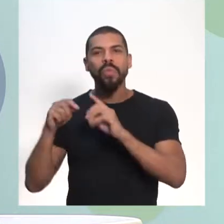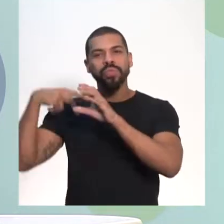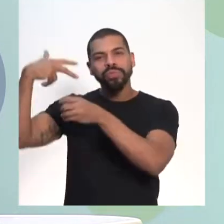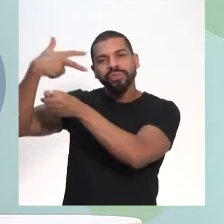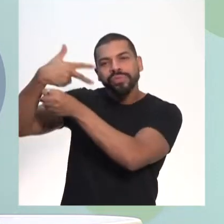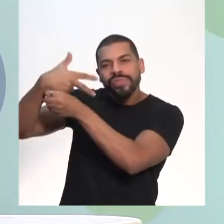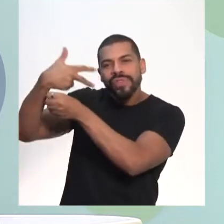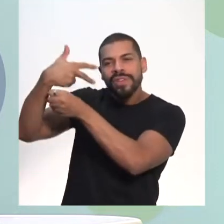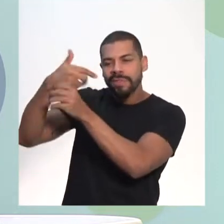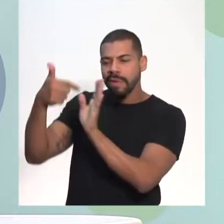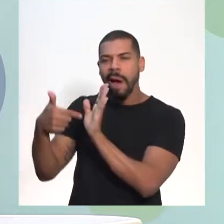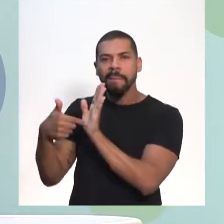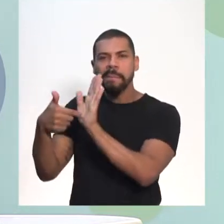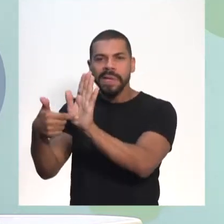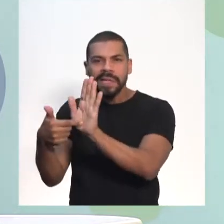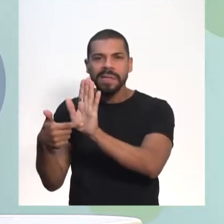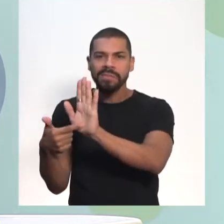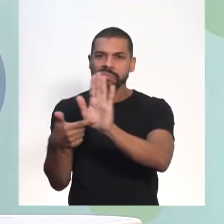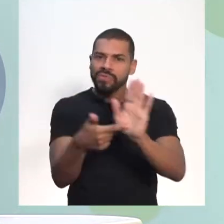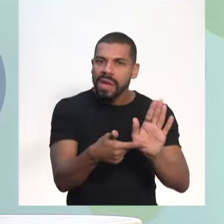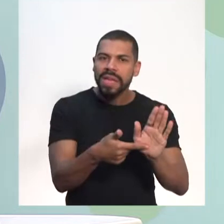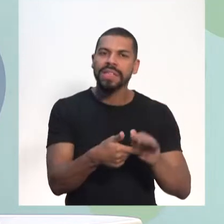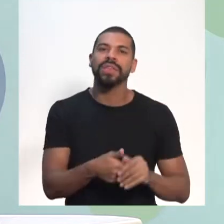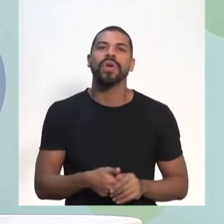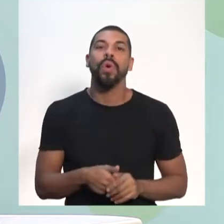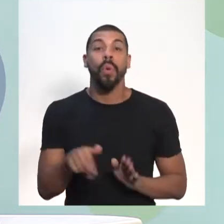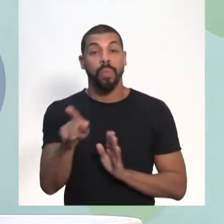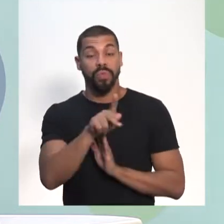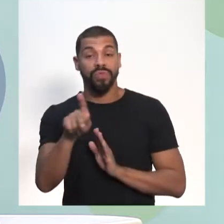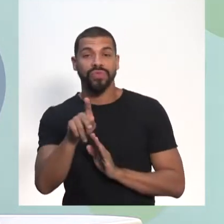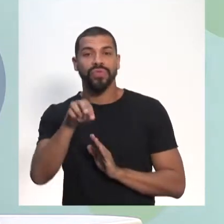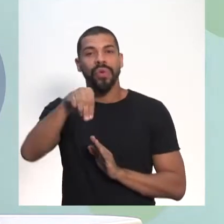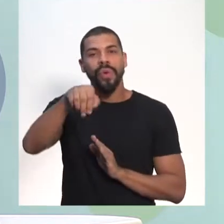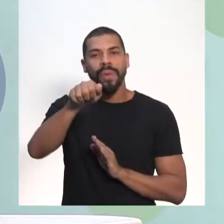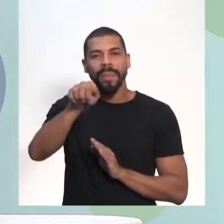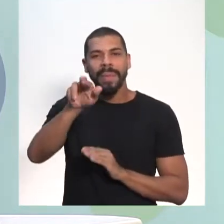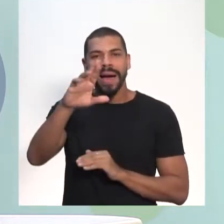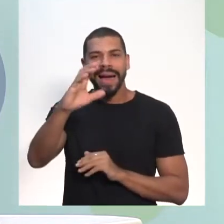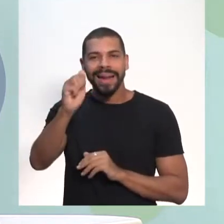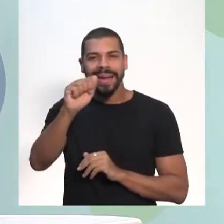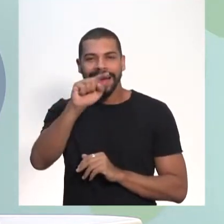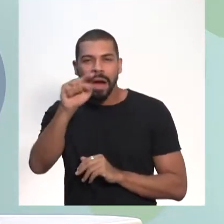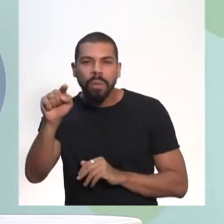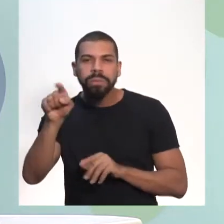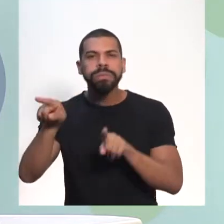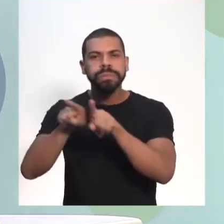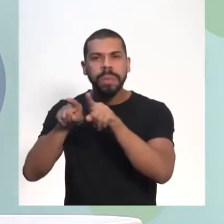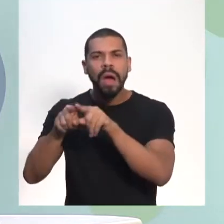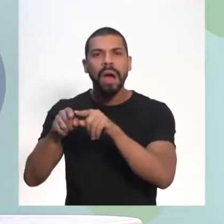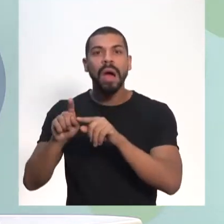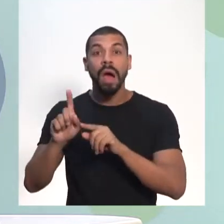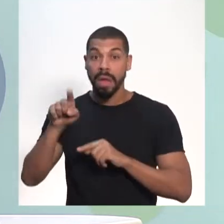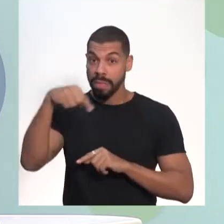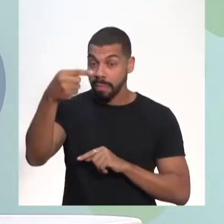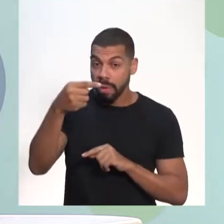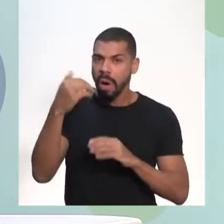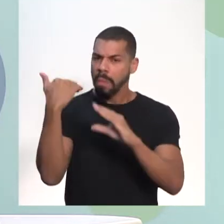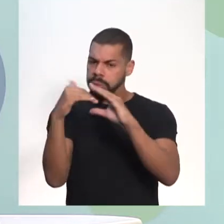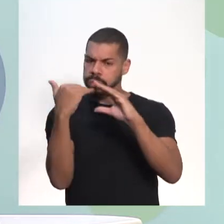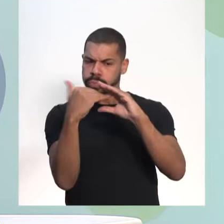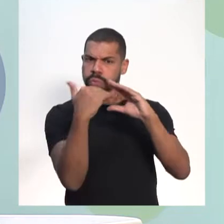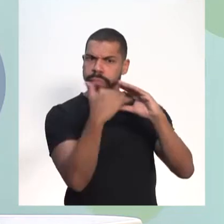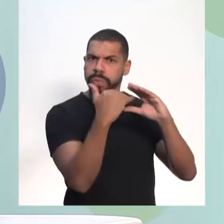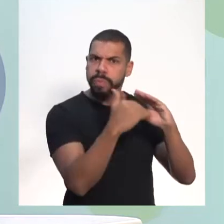algumas apresentações que o Marcão da Citem passou para a gente, e esses vídeos nós já passamos nas outras